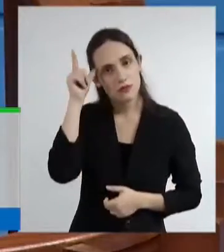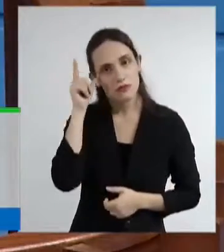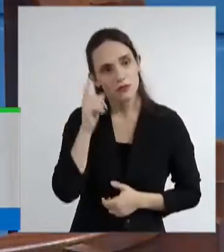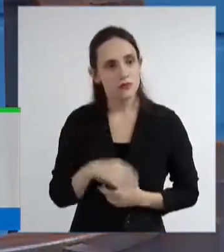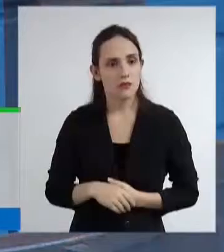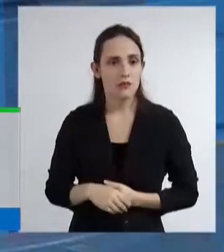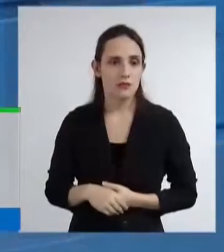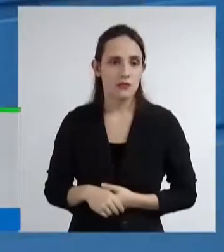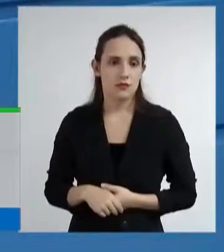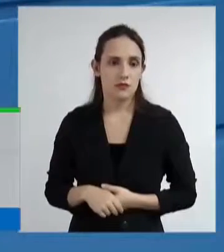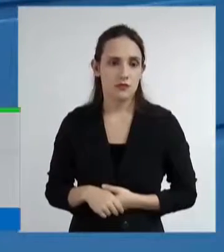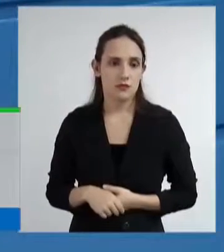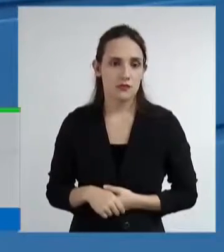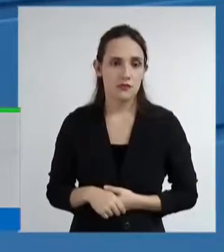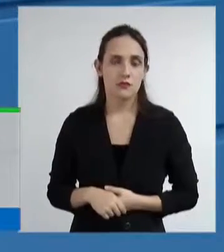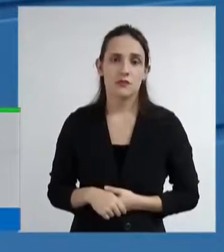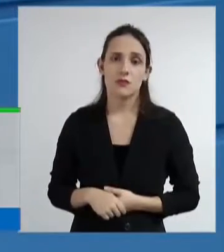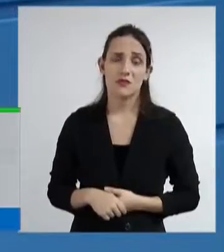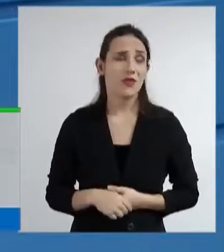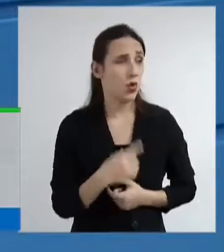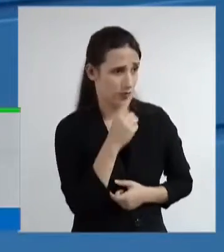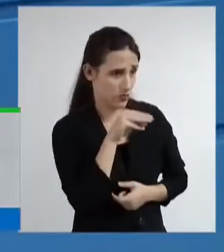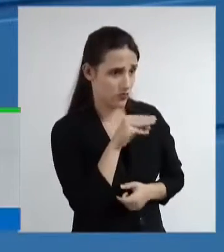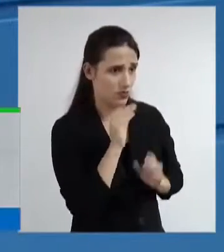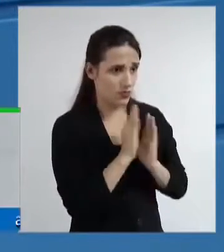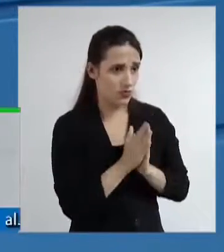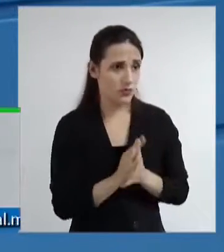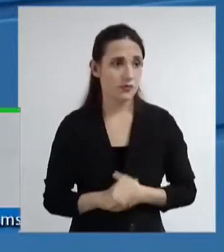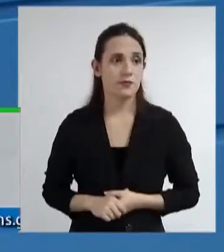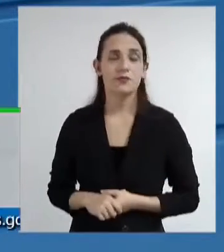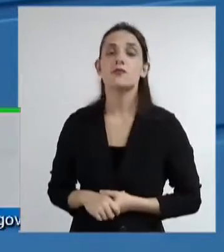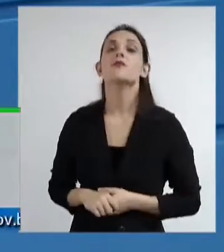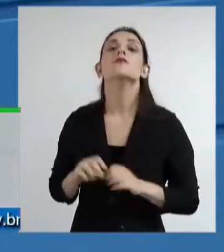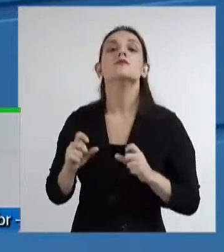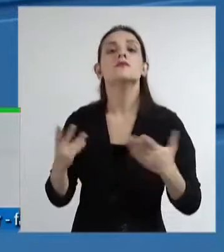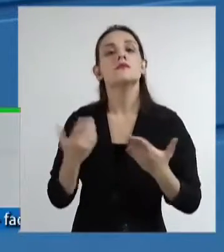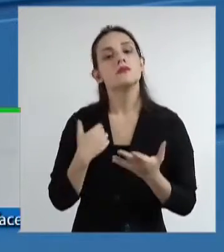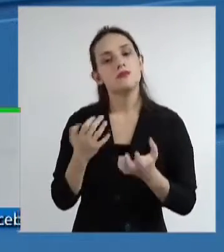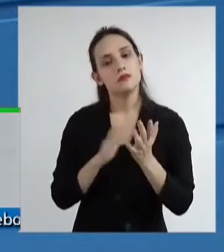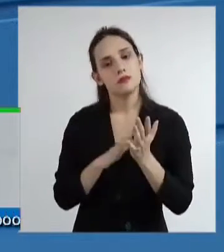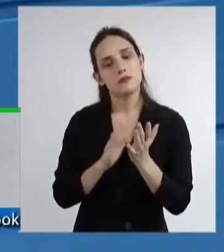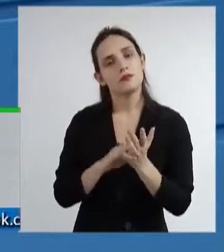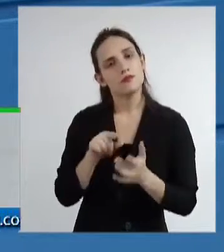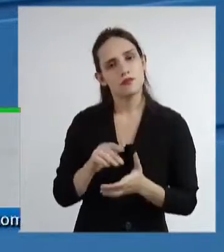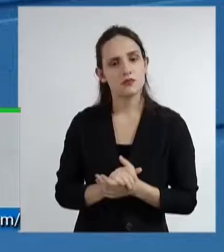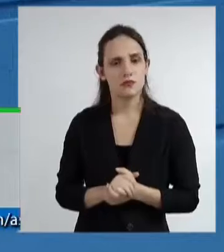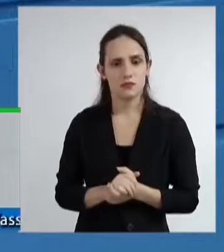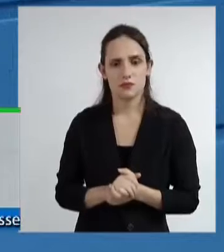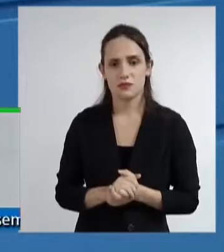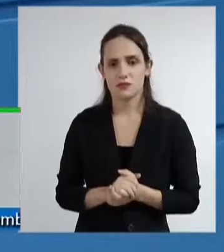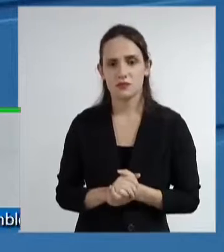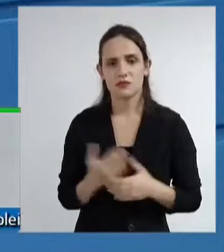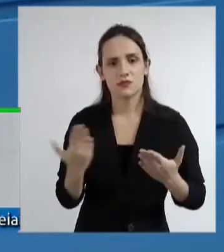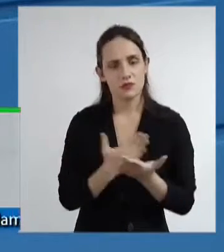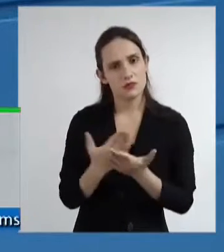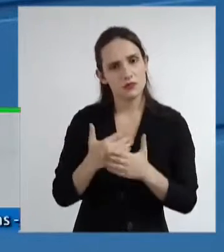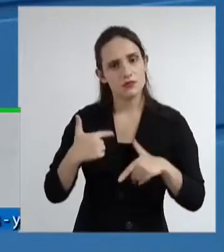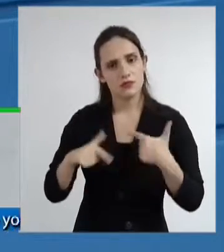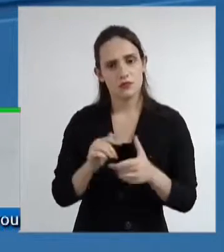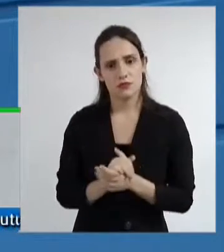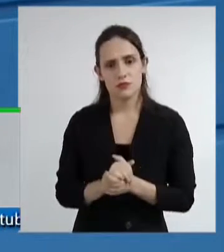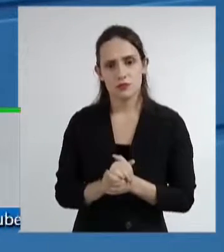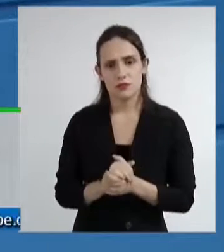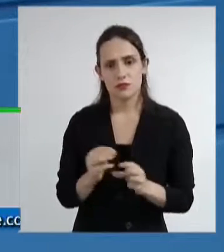Lídio. Um minuto, presidente. Deputado Pedro Kemp, eu quero parabenizar a Vossa Excelência. Obviamente que nós estamos começando os trabalhos, você fazer